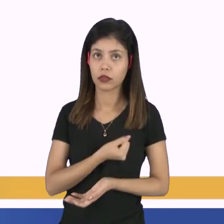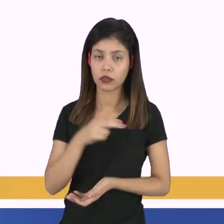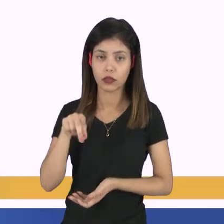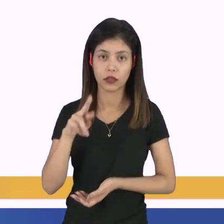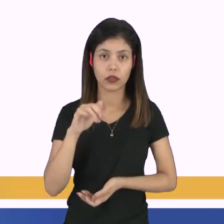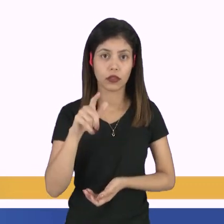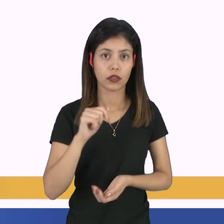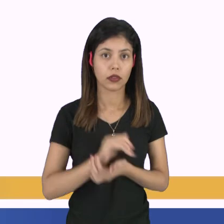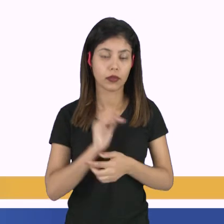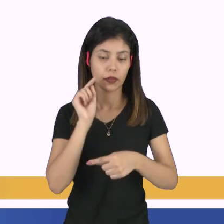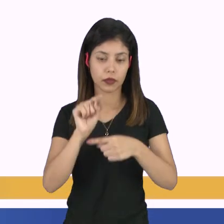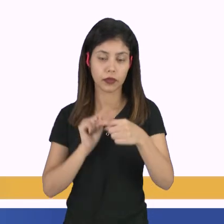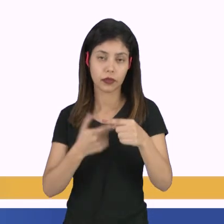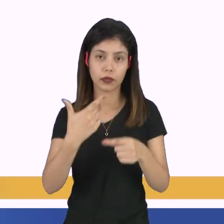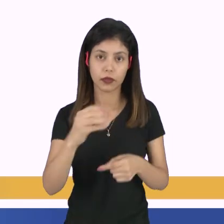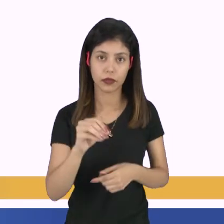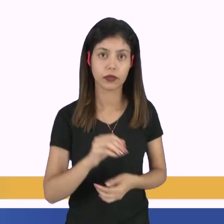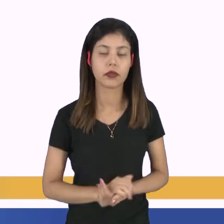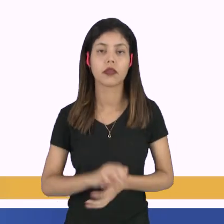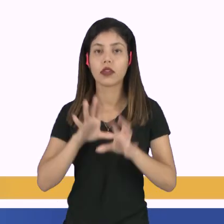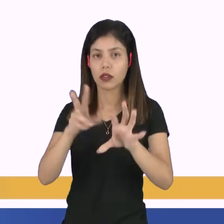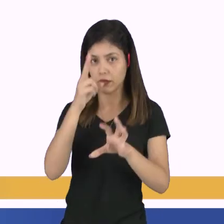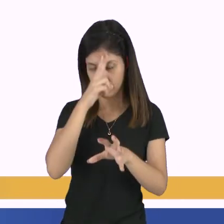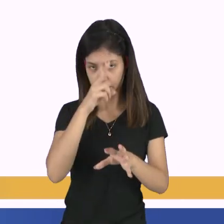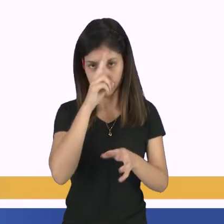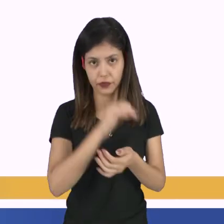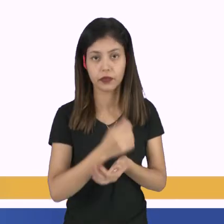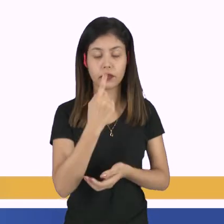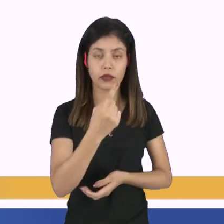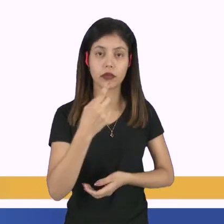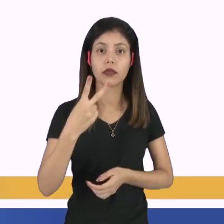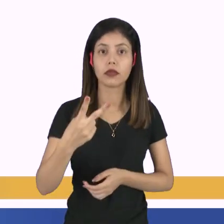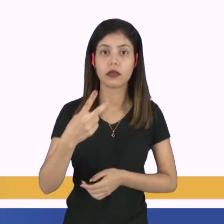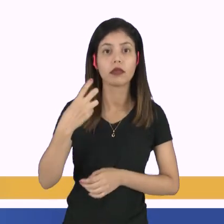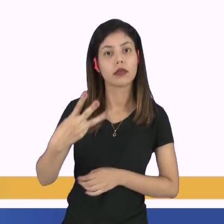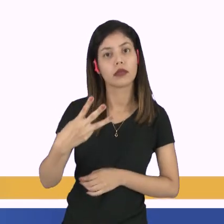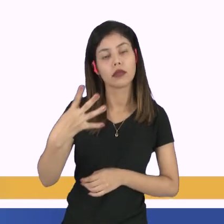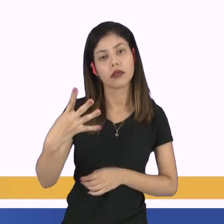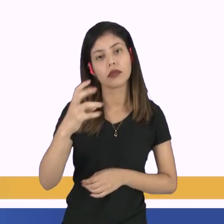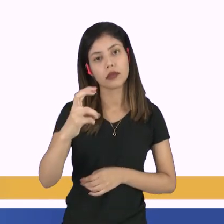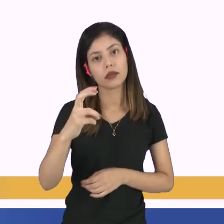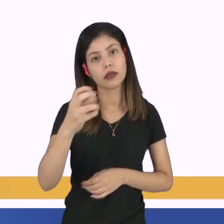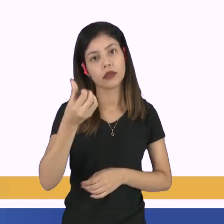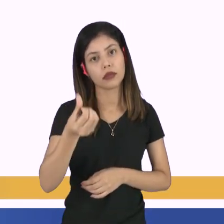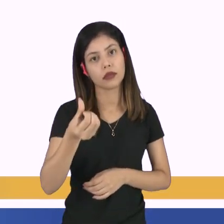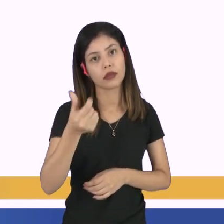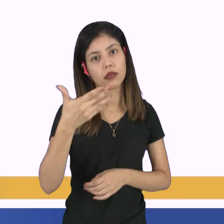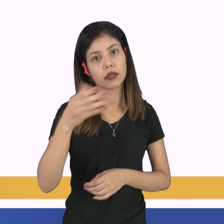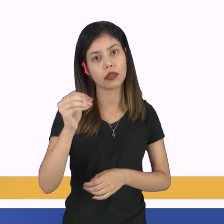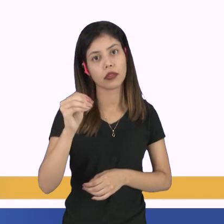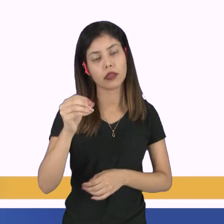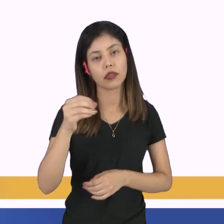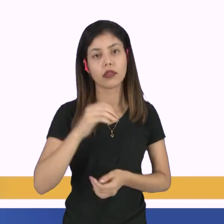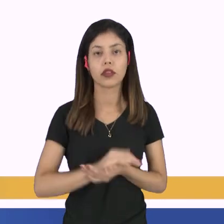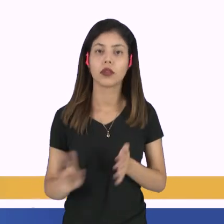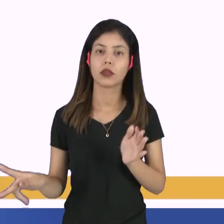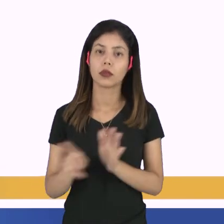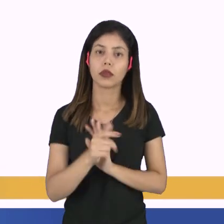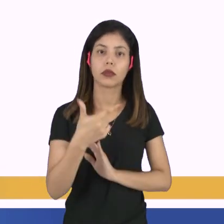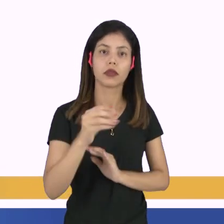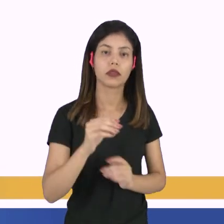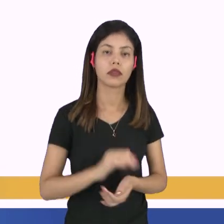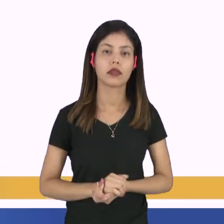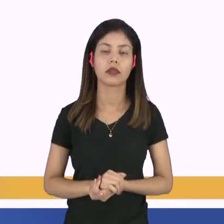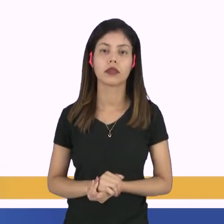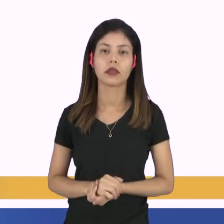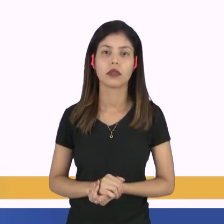naturais que são divisores de 20. Aí você lembra, 1, 2, 4, 5, 10 e o próprio 20. Ou